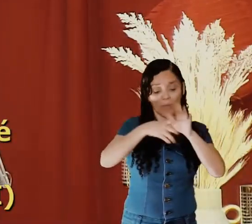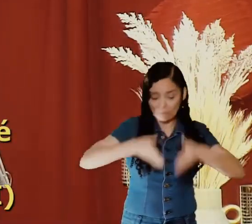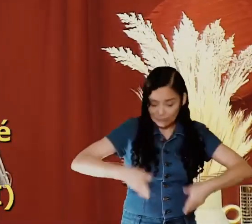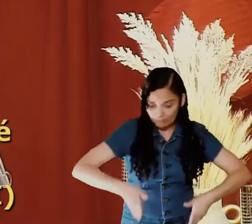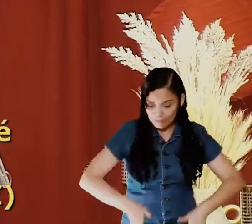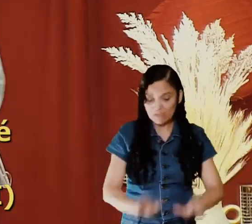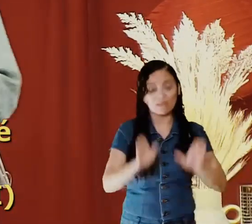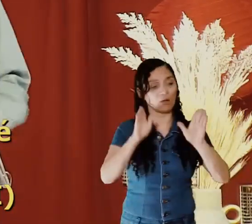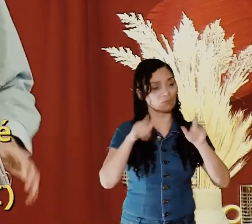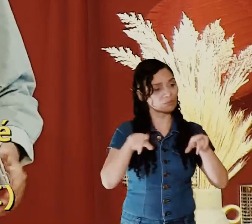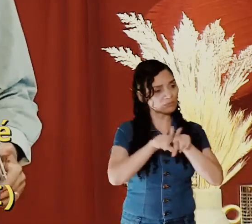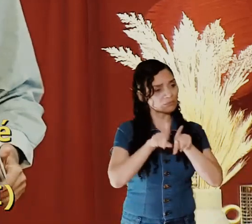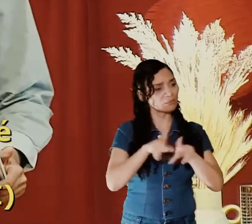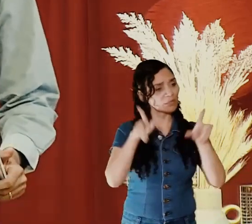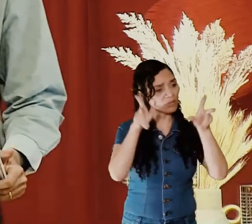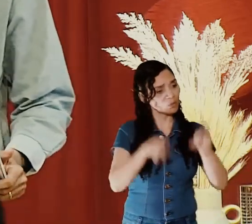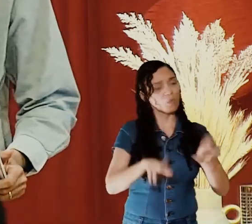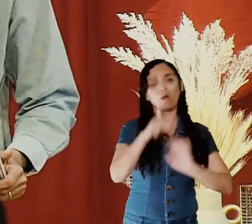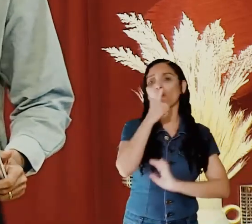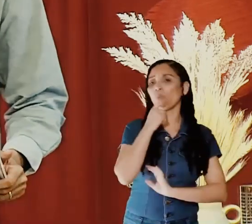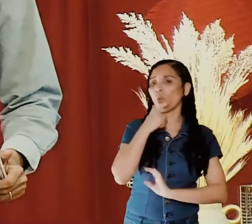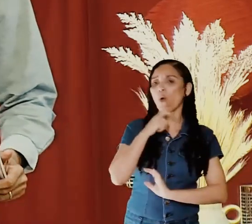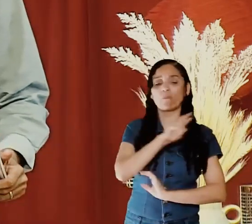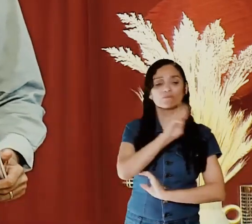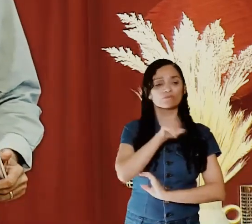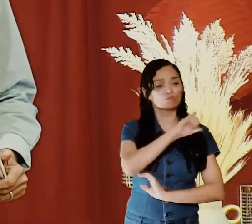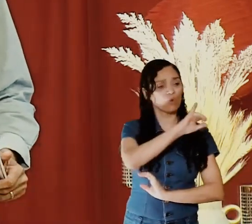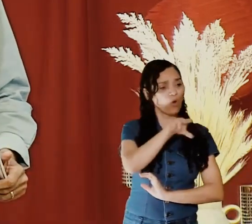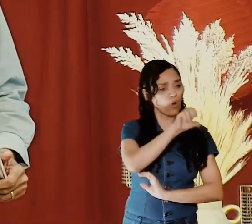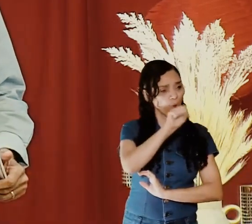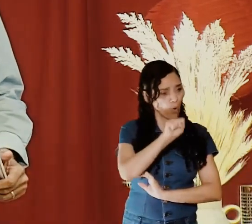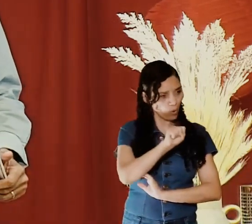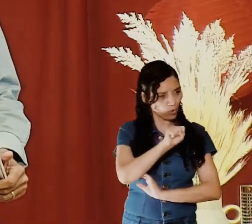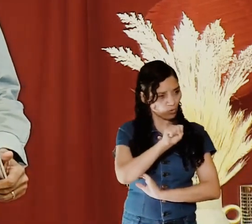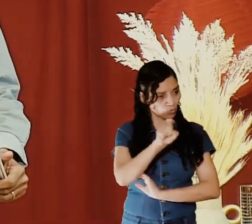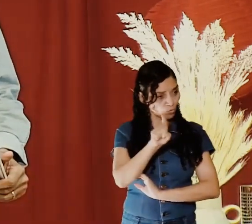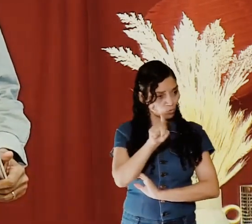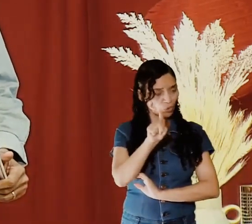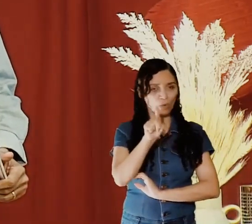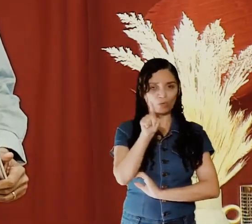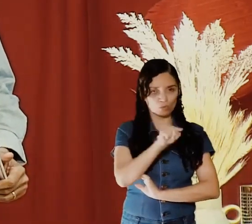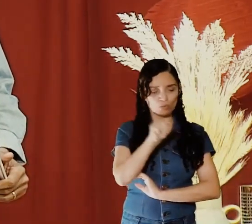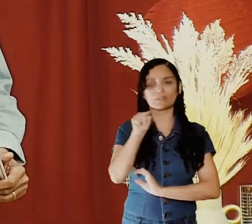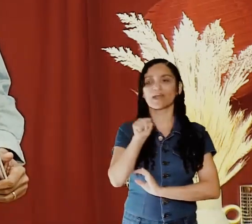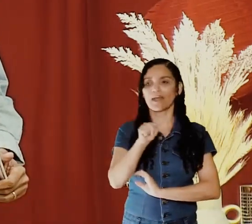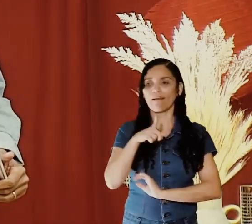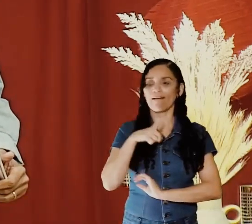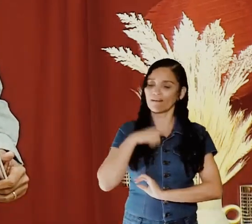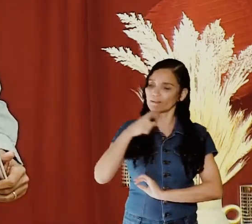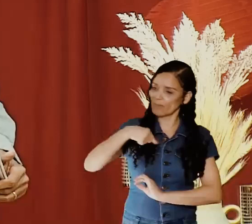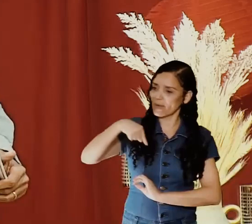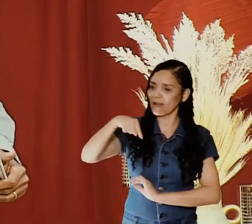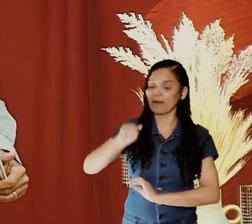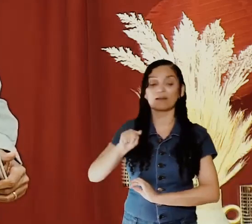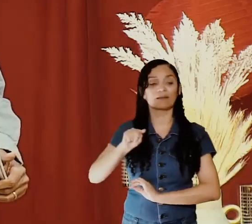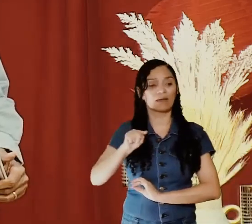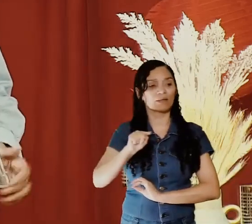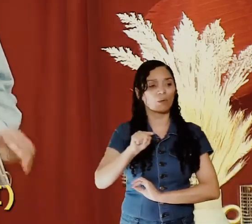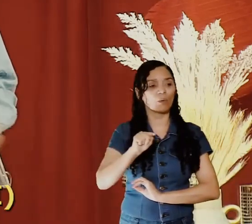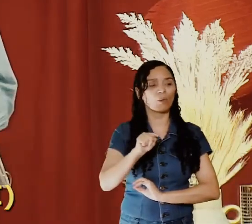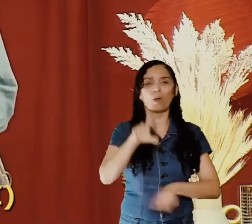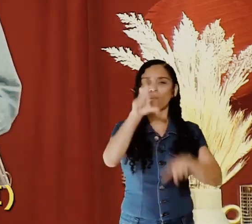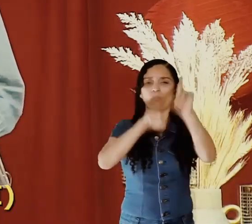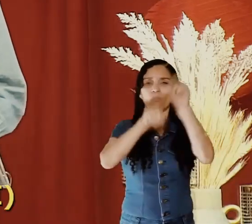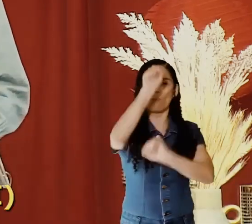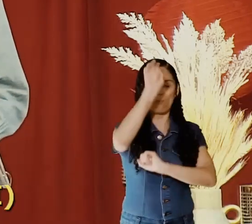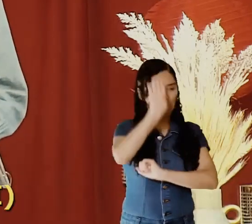da cidade de Nazaré da Galiléia para a Judéia, para Belém, cidade de Davi, porque pertencia à casa e